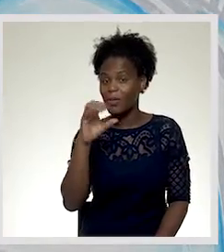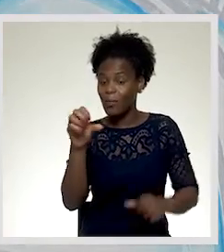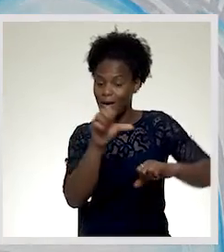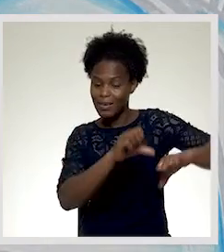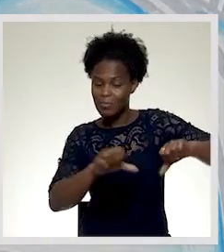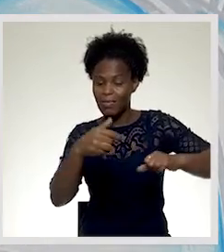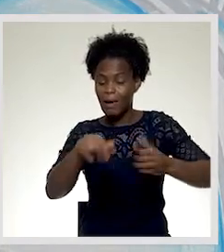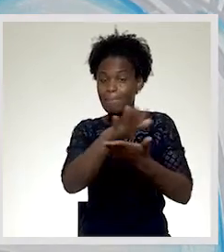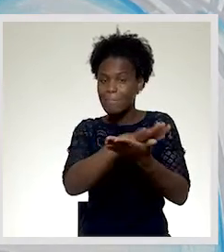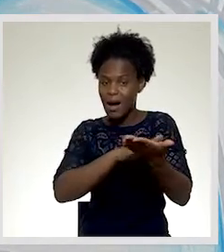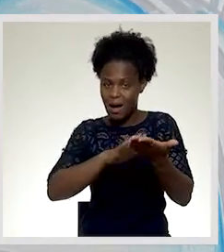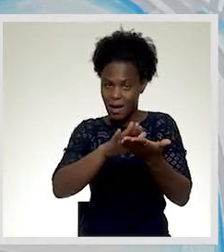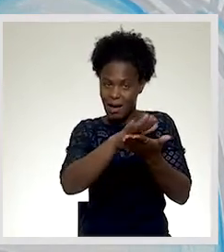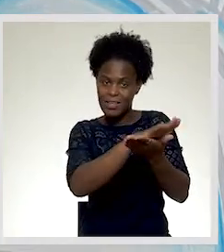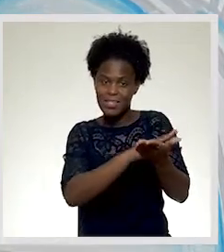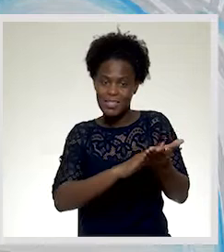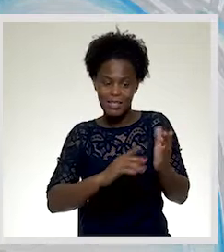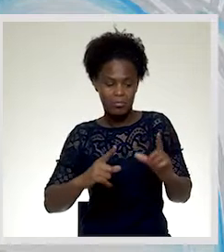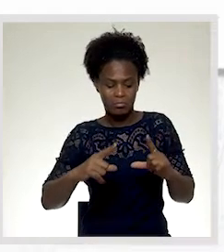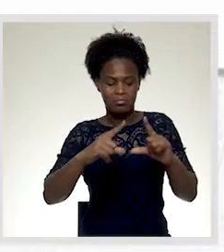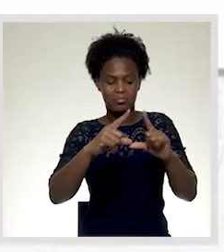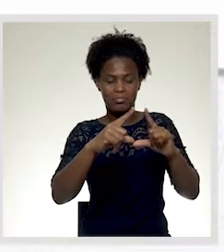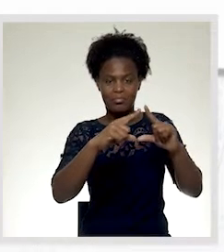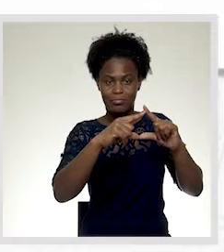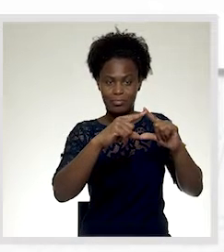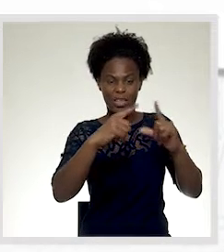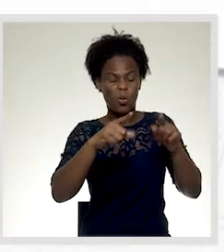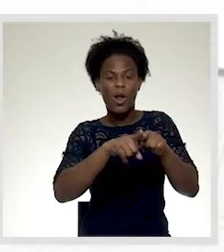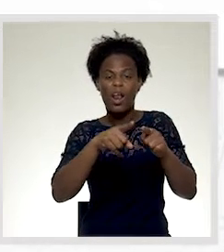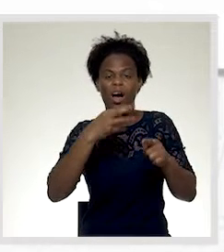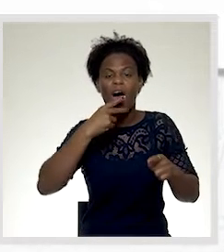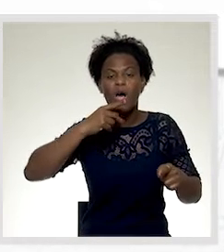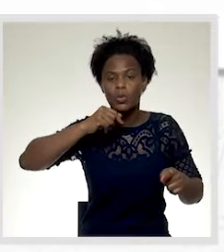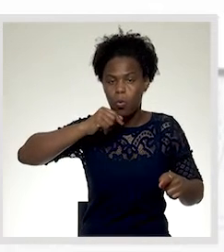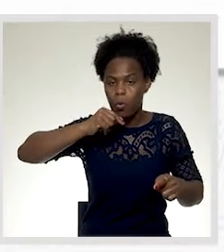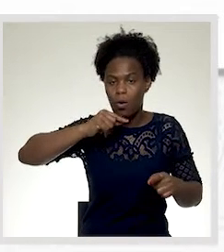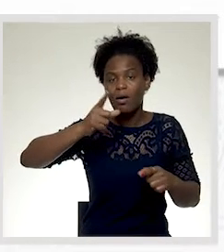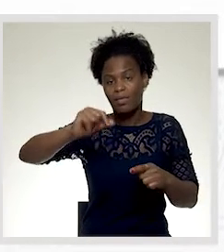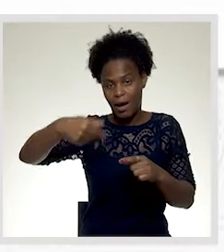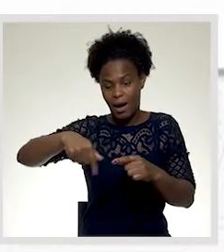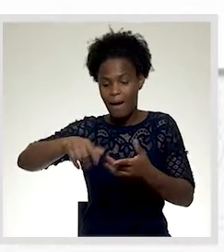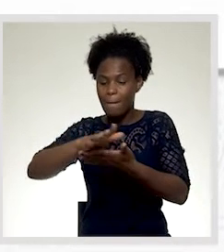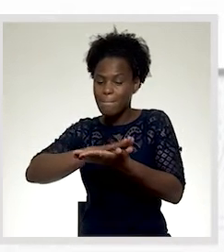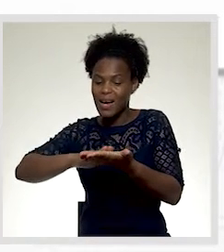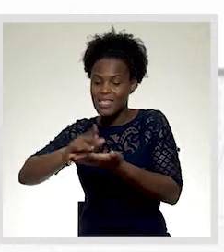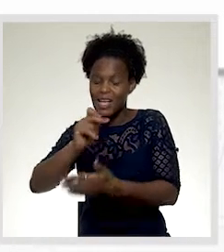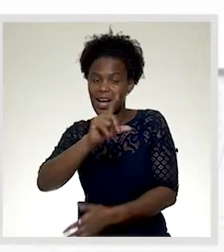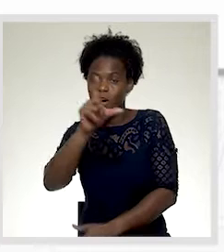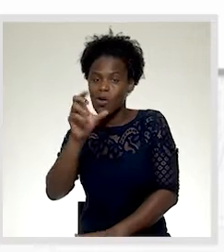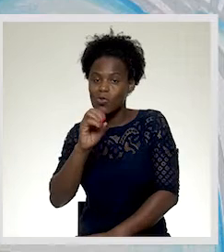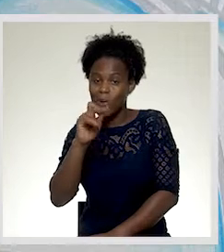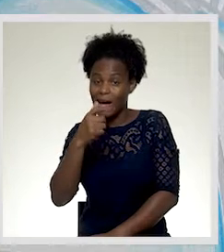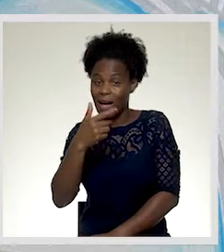quê? Por uma base, que é aqui uma pentose ou um açúcar, contém também